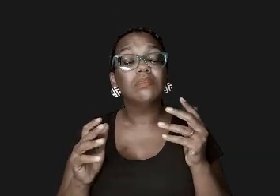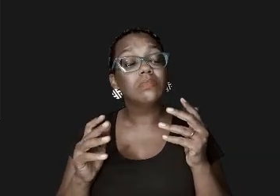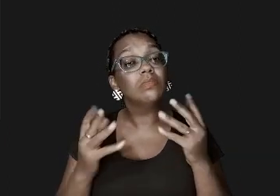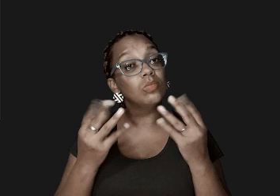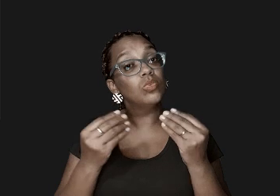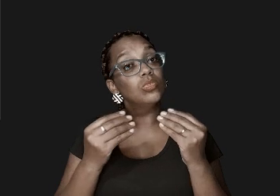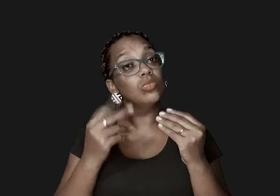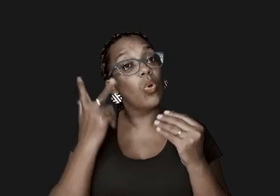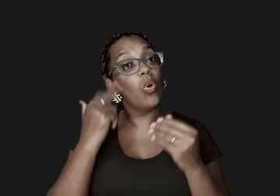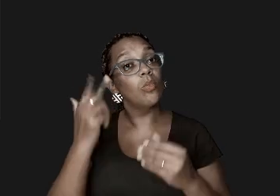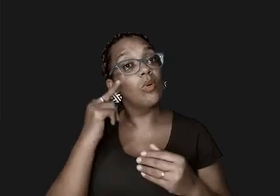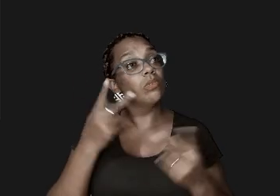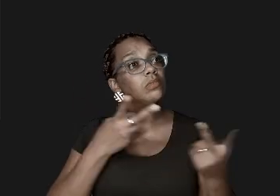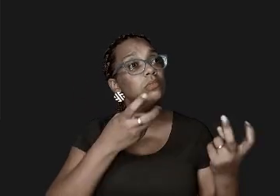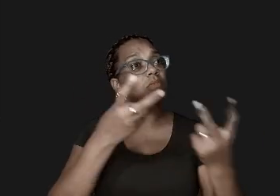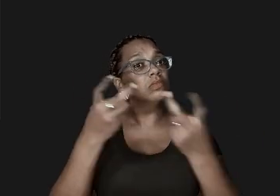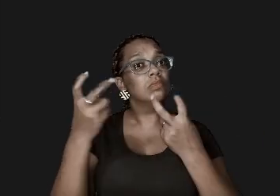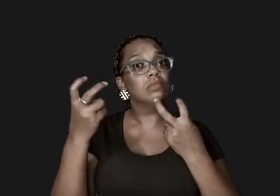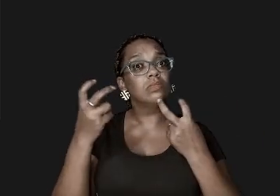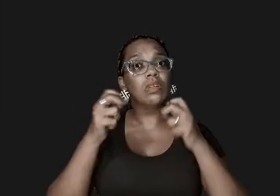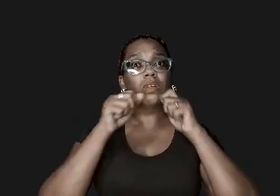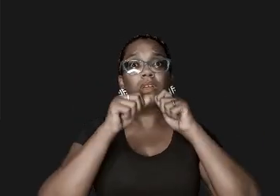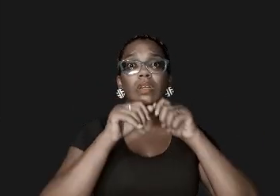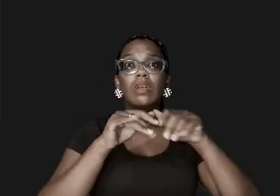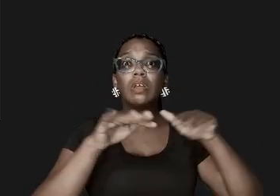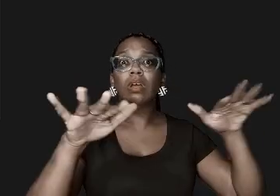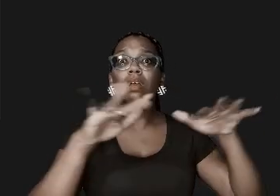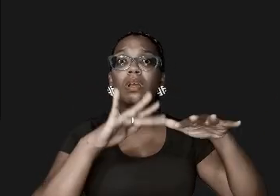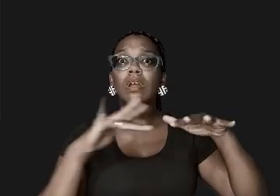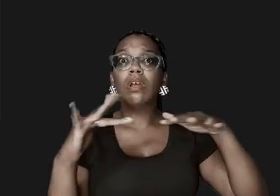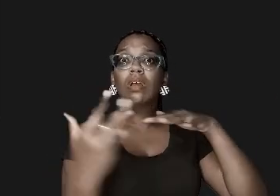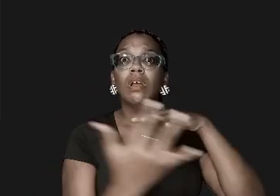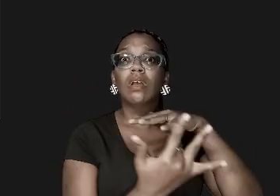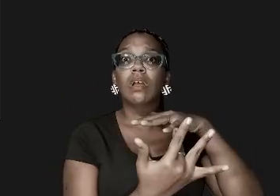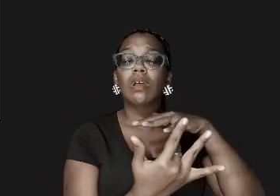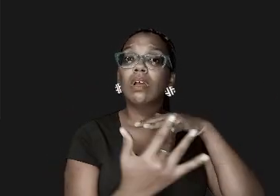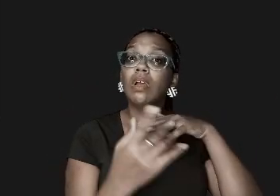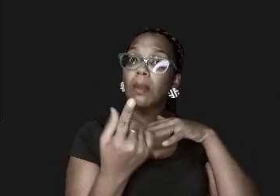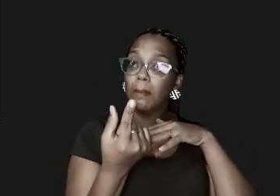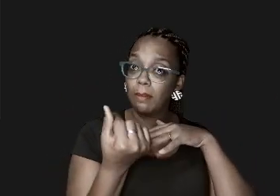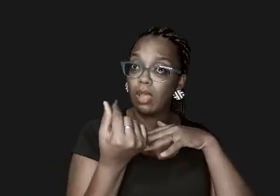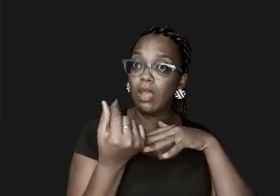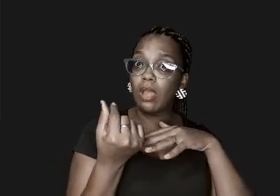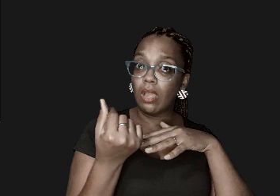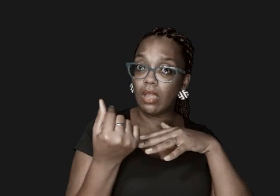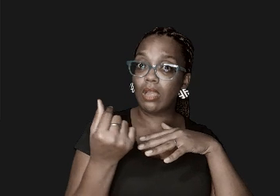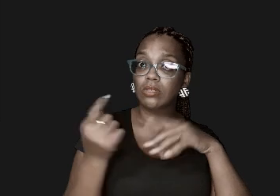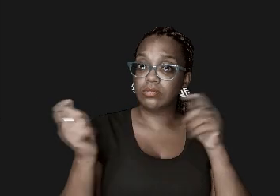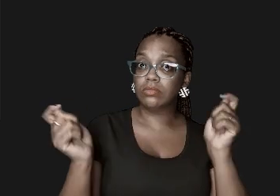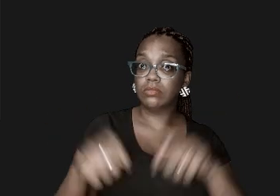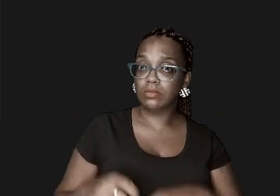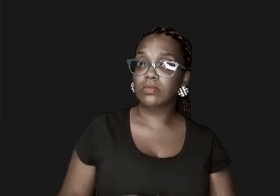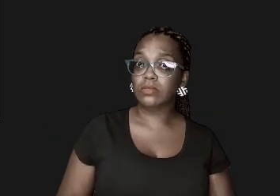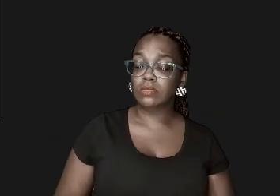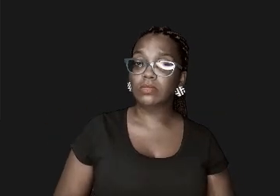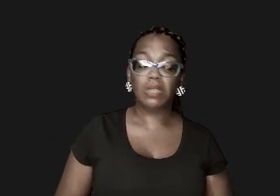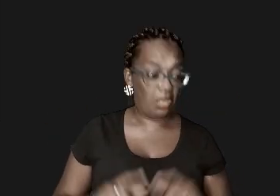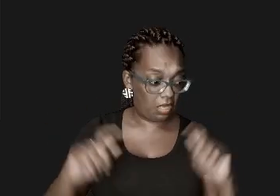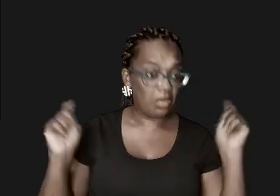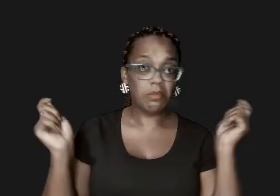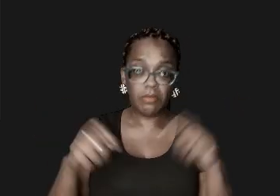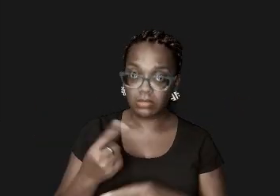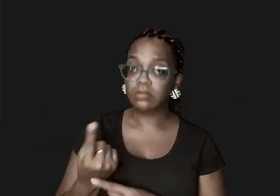ver a variação de preço daquele ativo Essa é da forma bastante comum que se perceba que